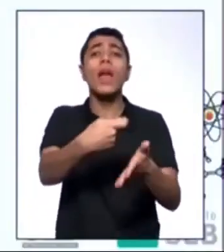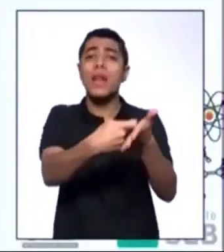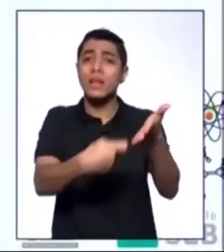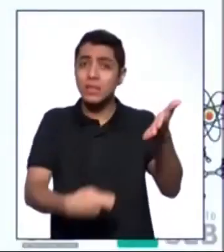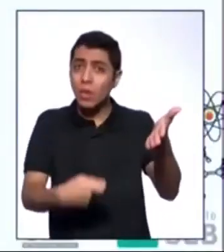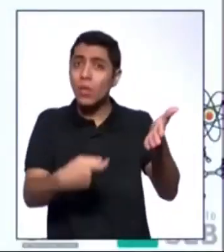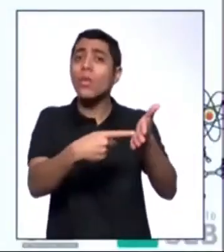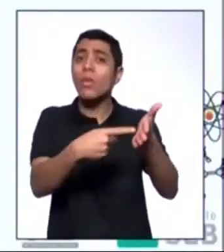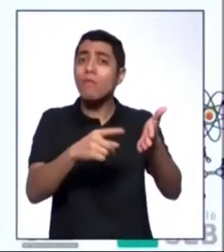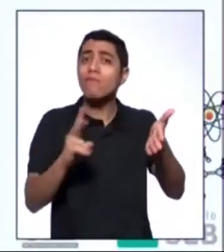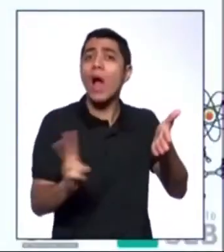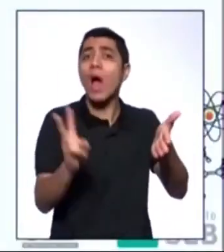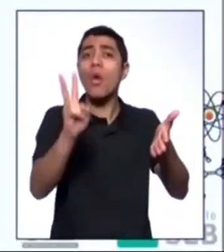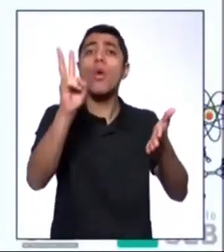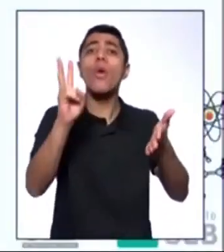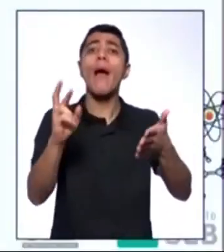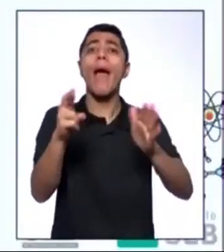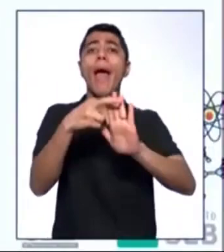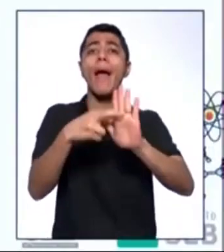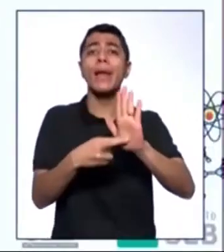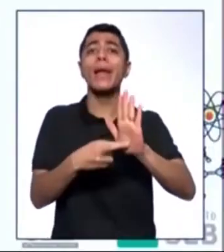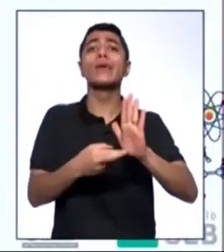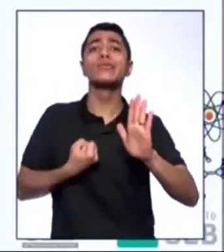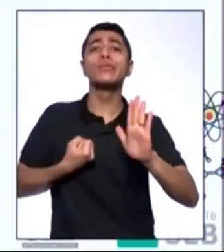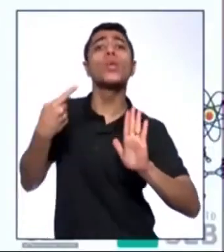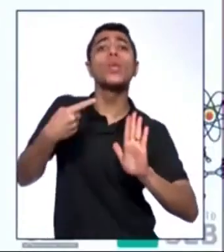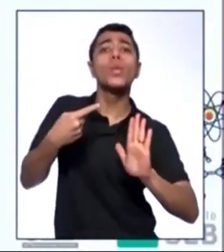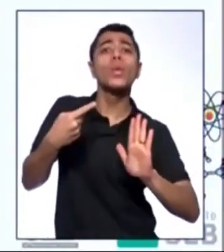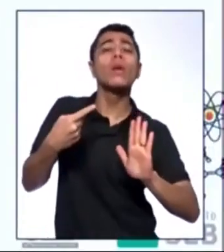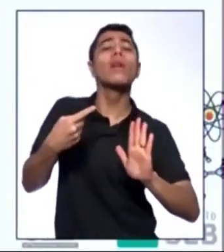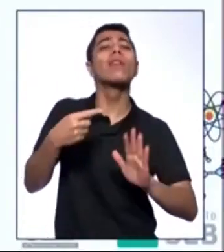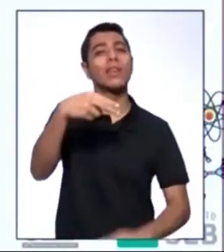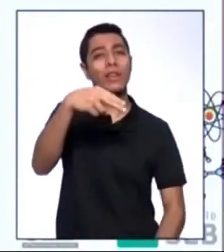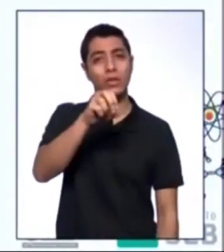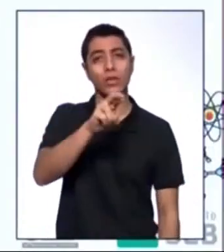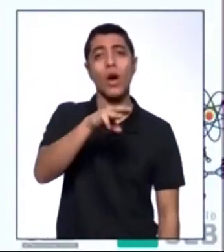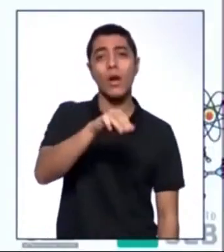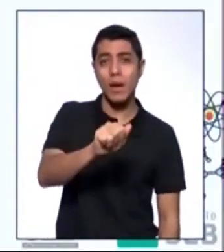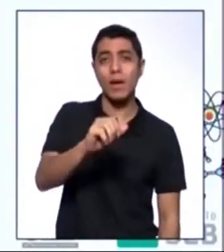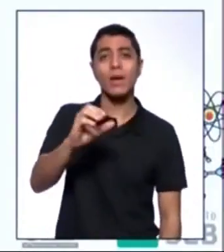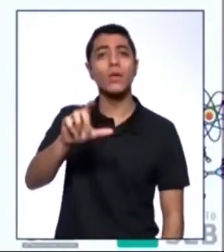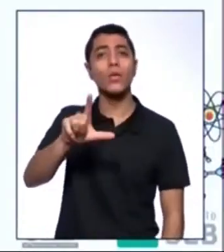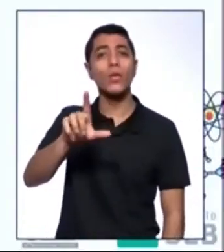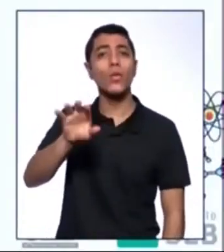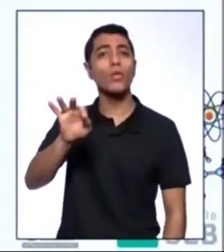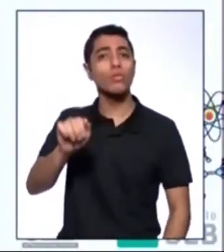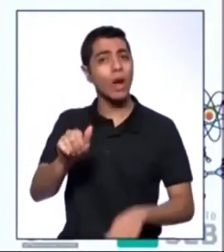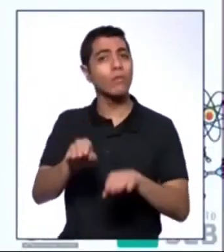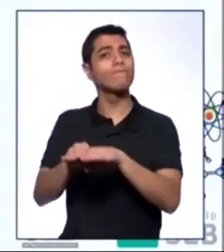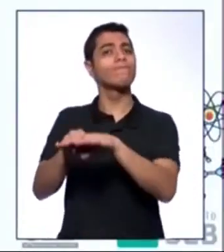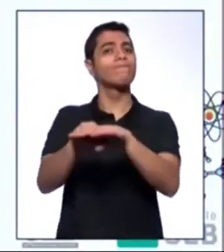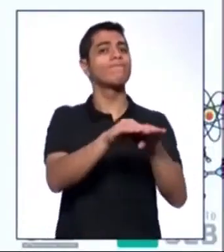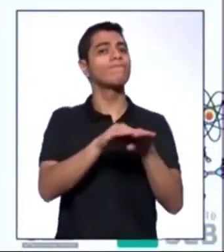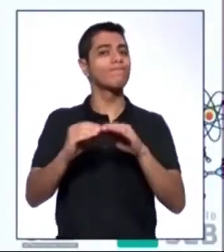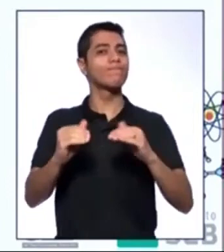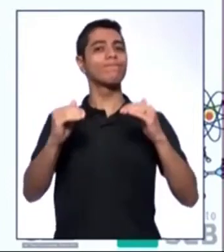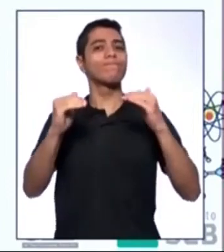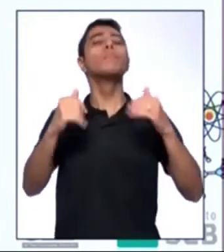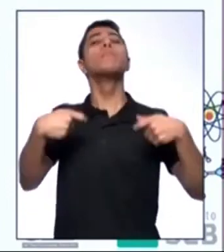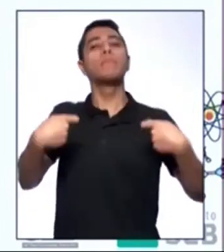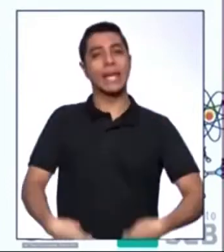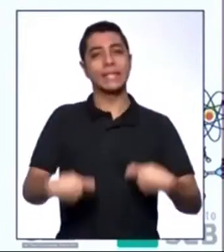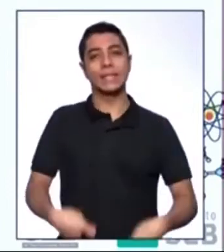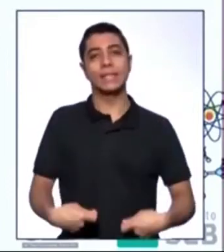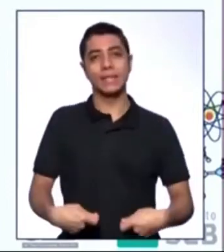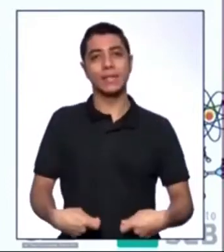olha só, por quê? Porque a norma culta é a variante de maior prestígio, porque a norma culta, ela registra